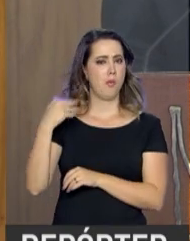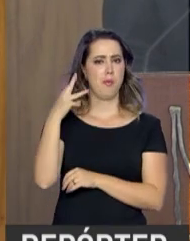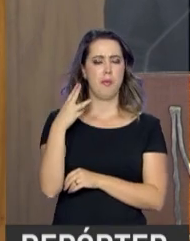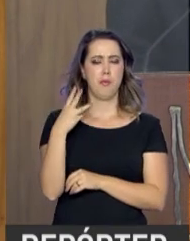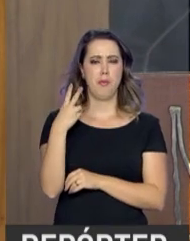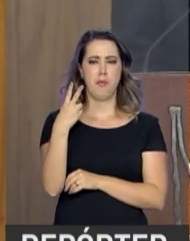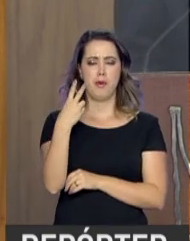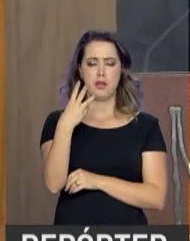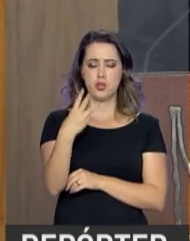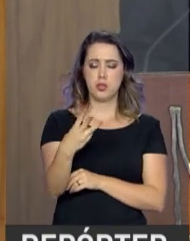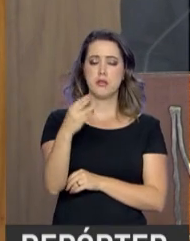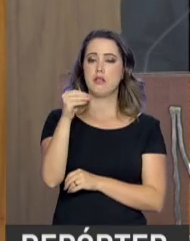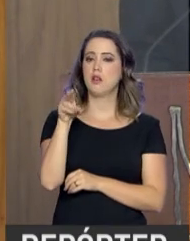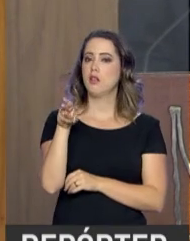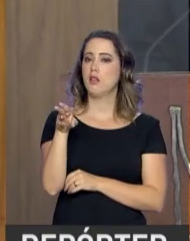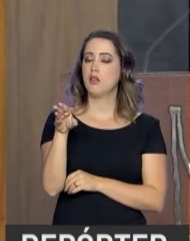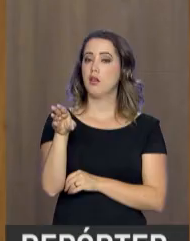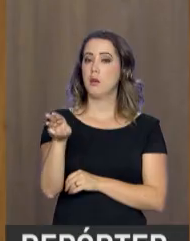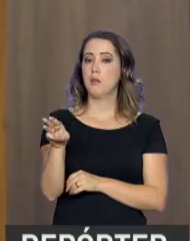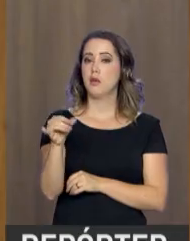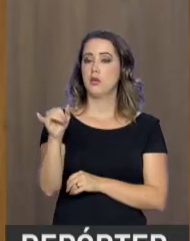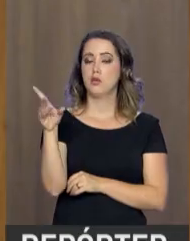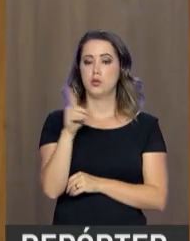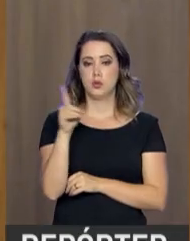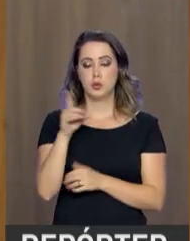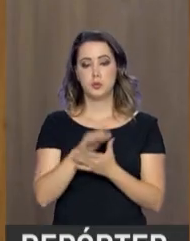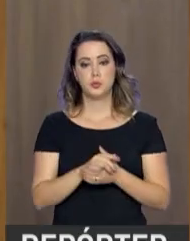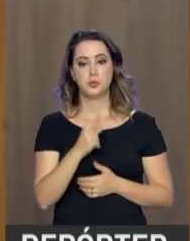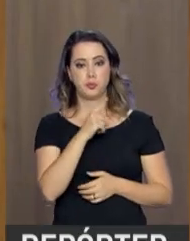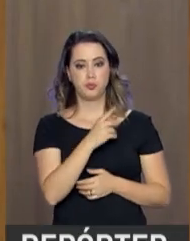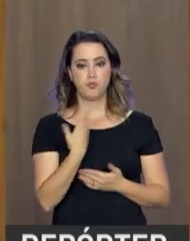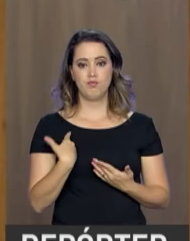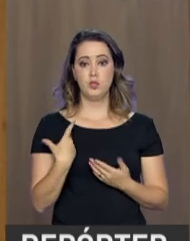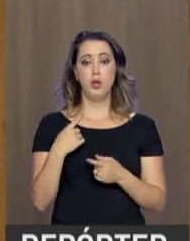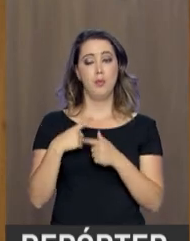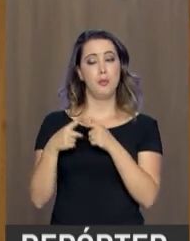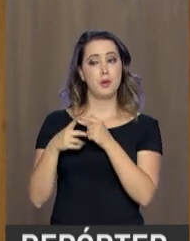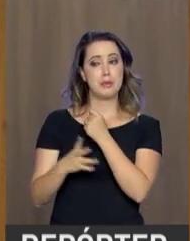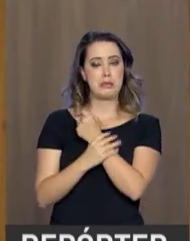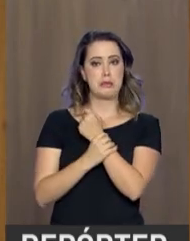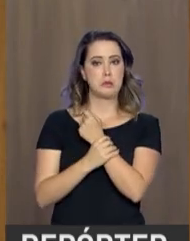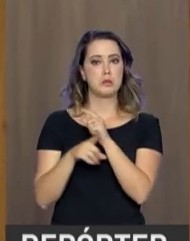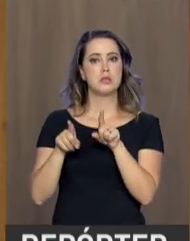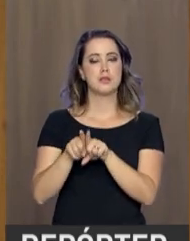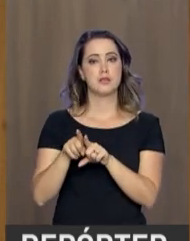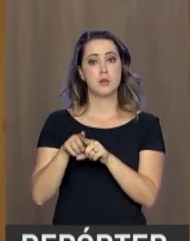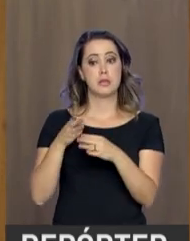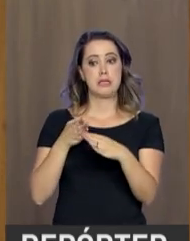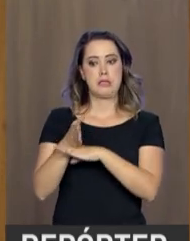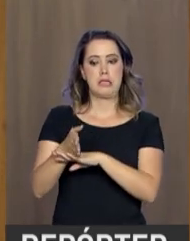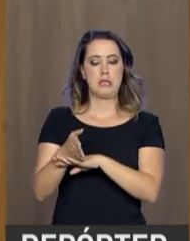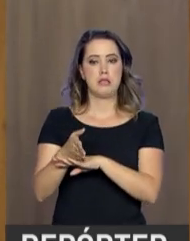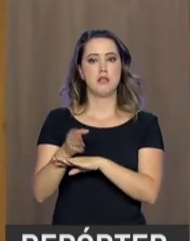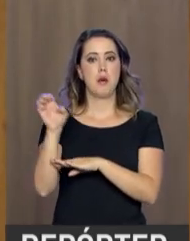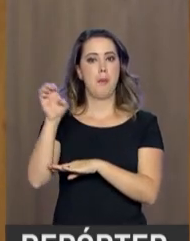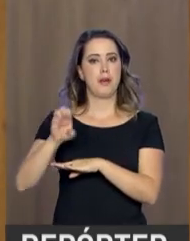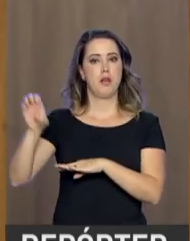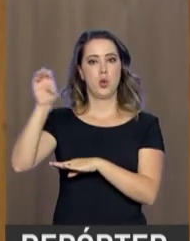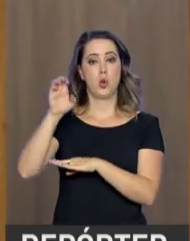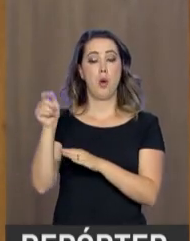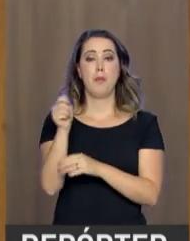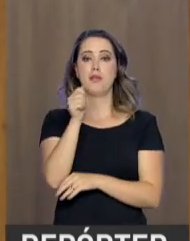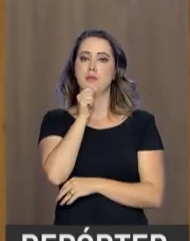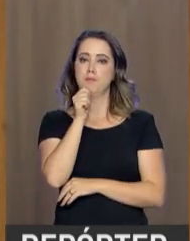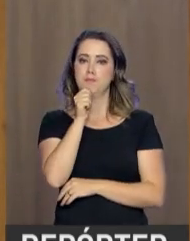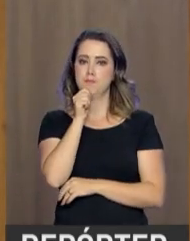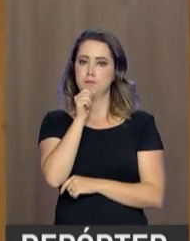dos países vizinhos o suriname apontado como uma das portas de saída para a europa da droga produzida